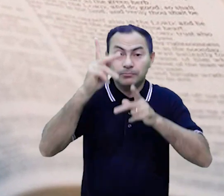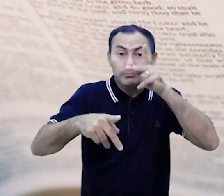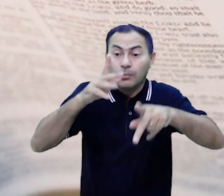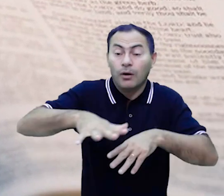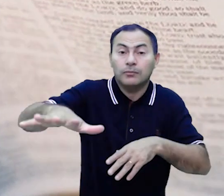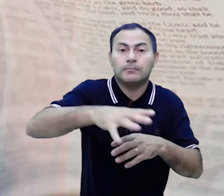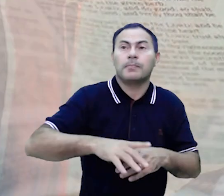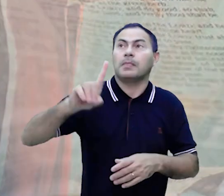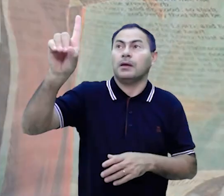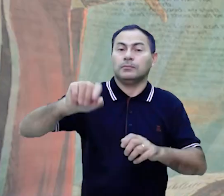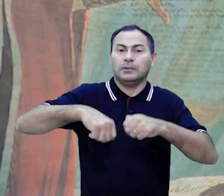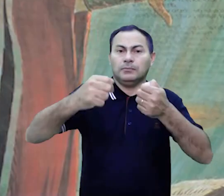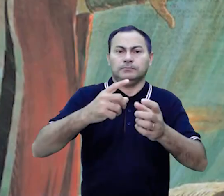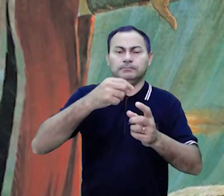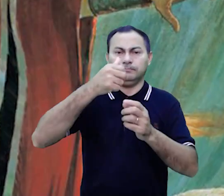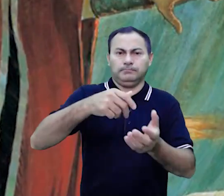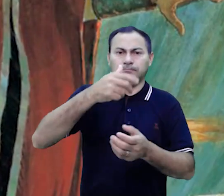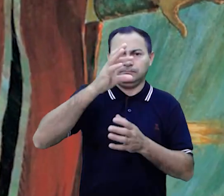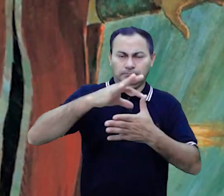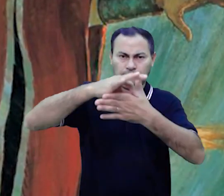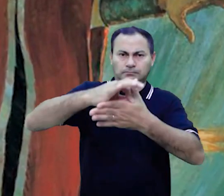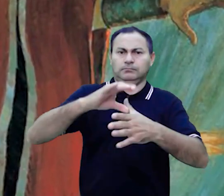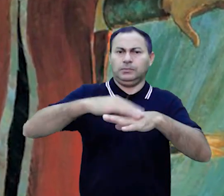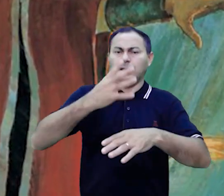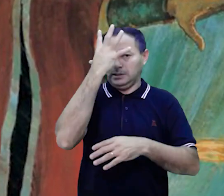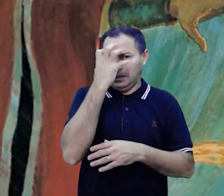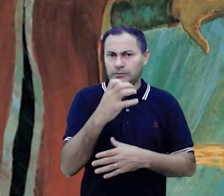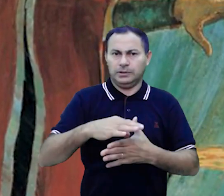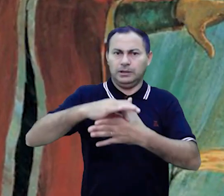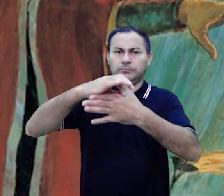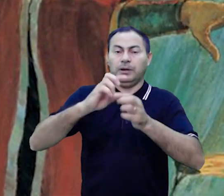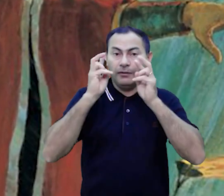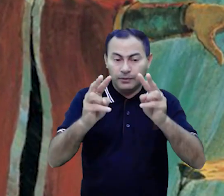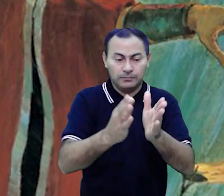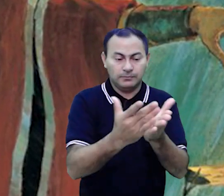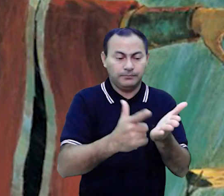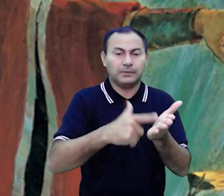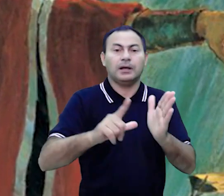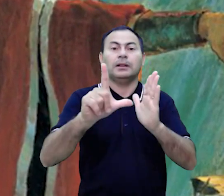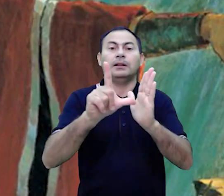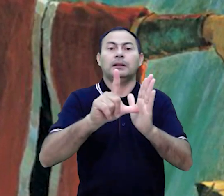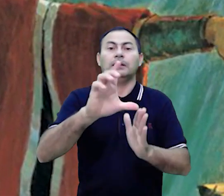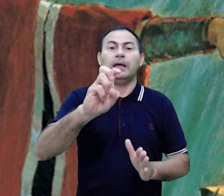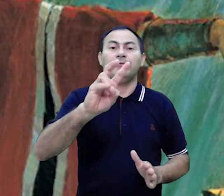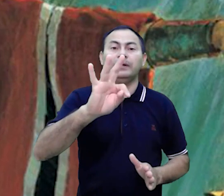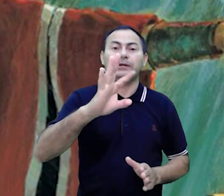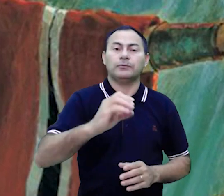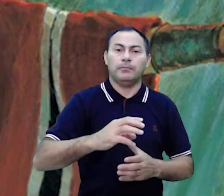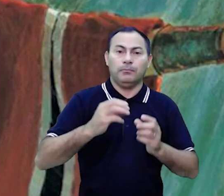de seus membros. Deus leva a posição de líder muito, muito a sério. Vimos isso no livro de